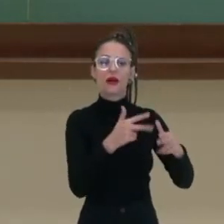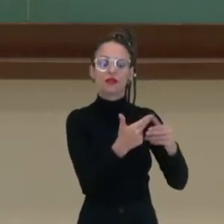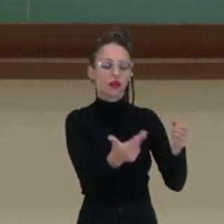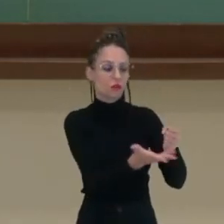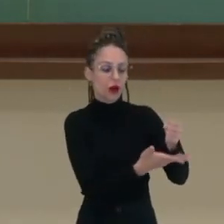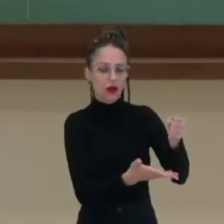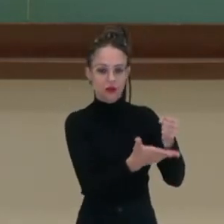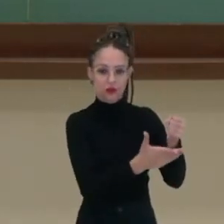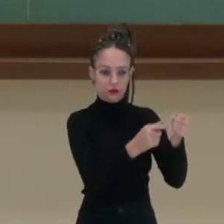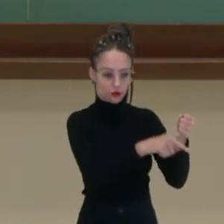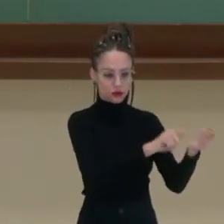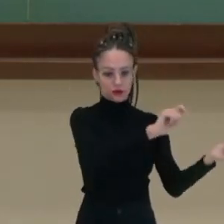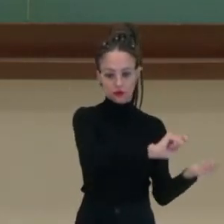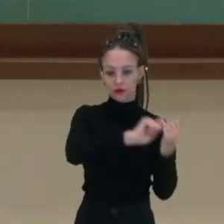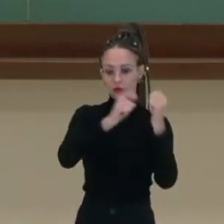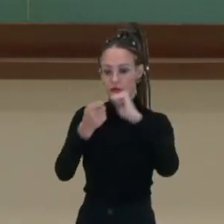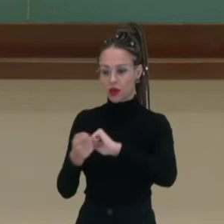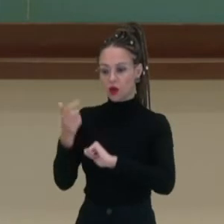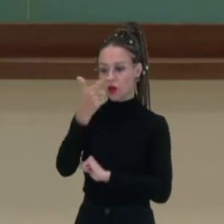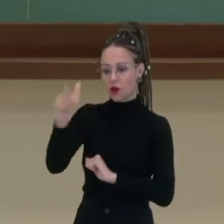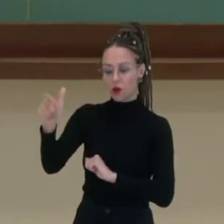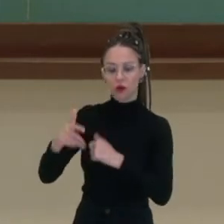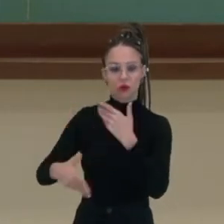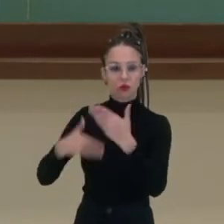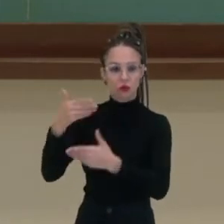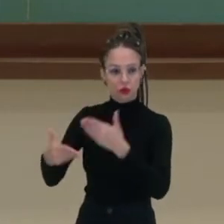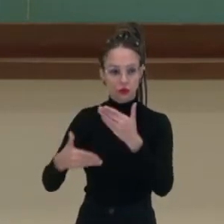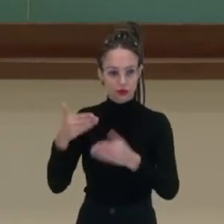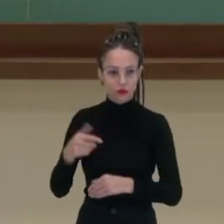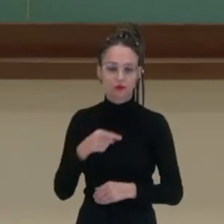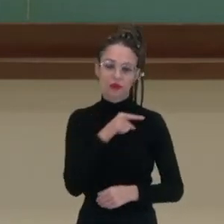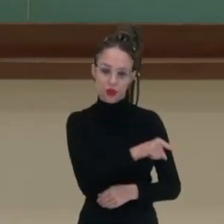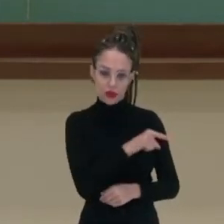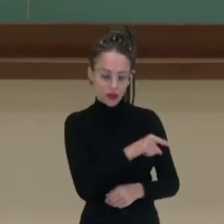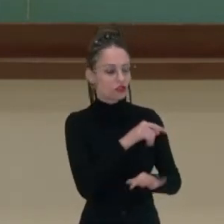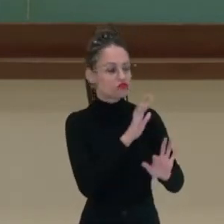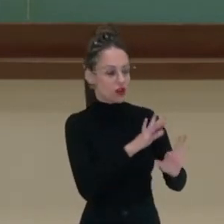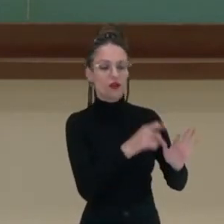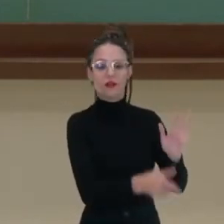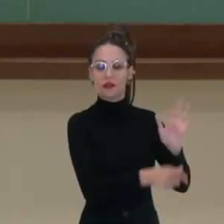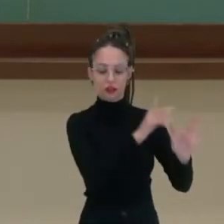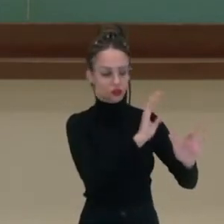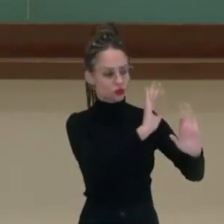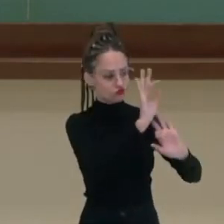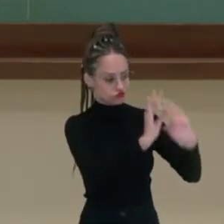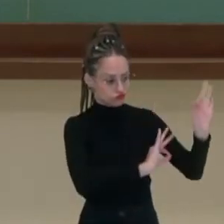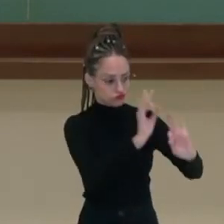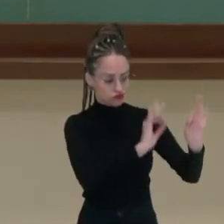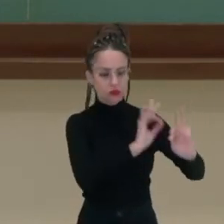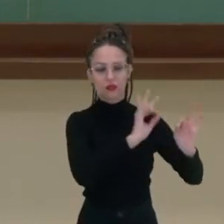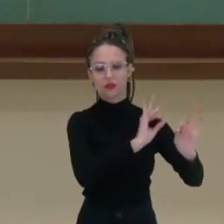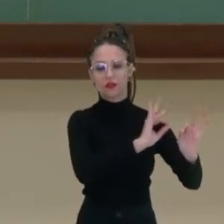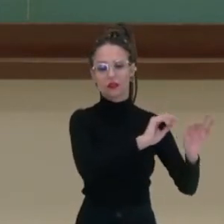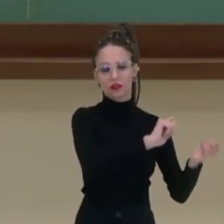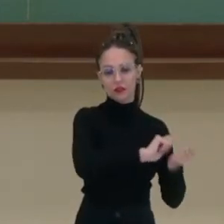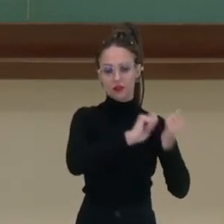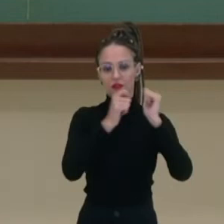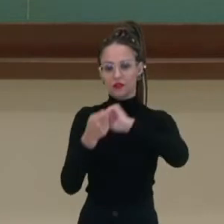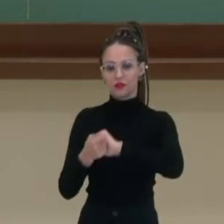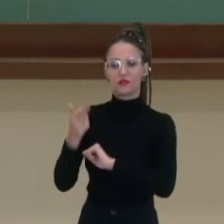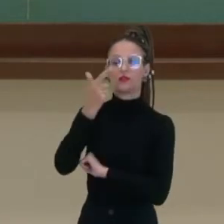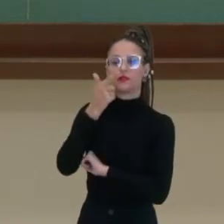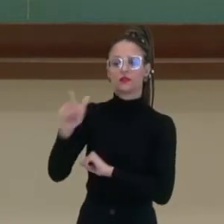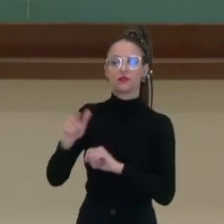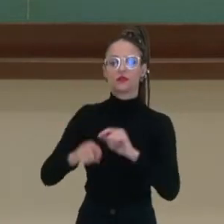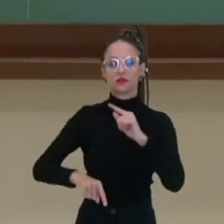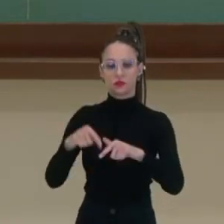né, para um outro processo, uma matéria-prima pré-processada para uma outra confecção, um